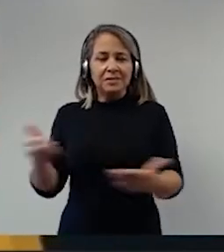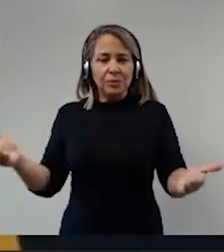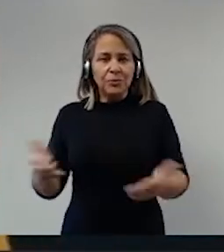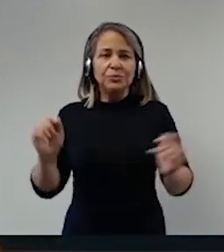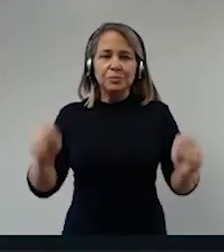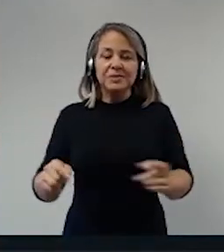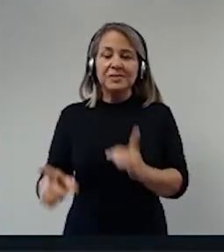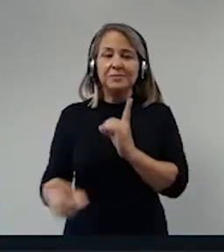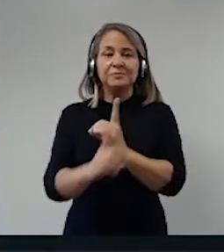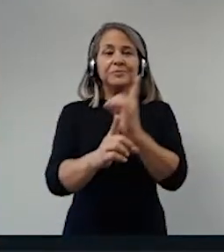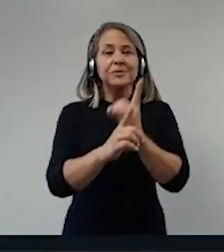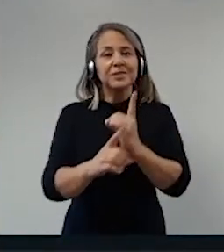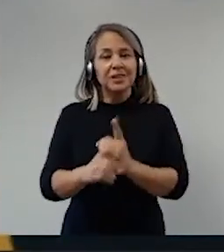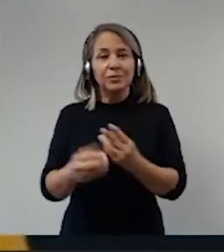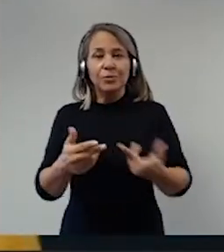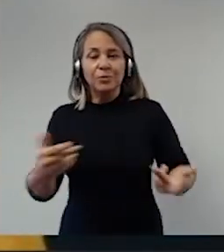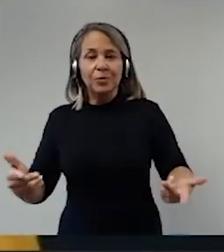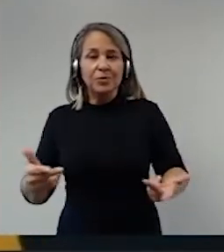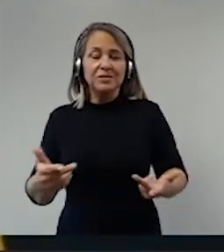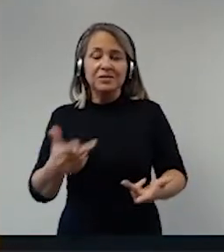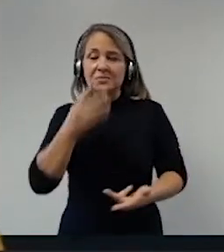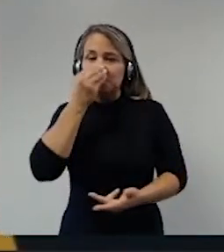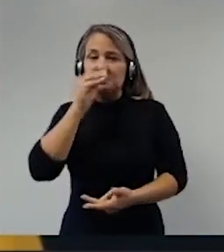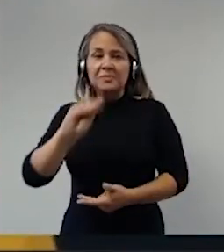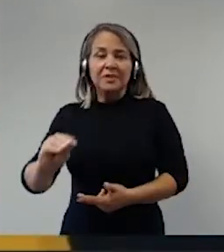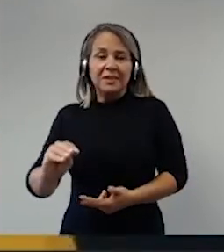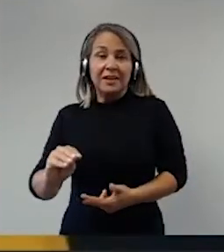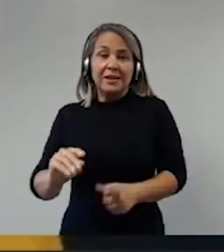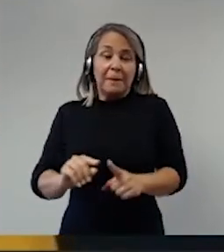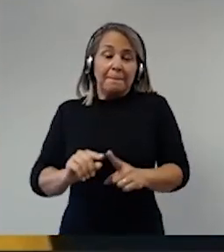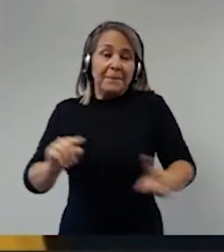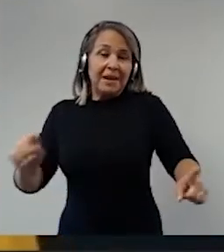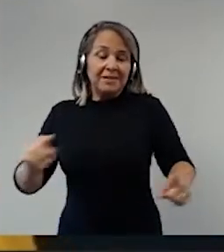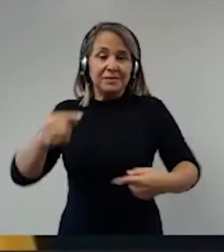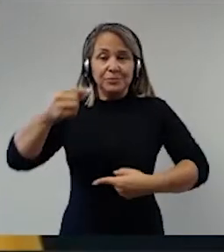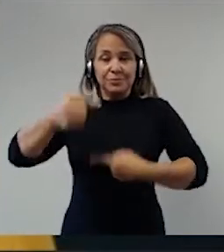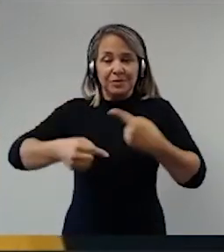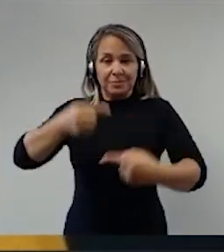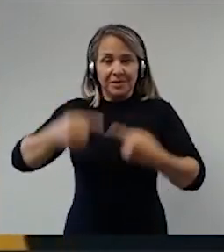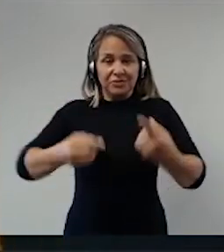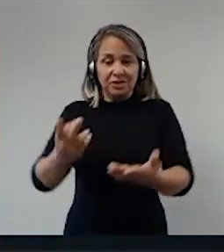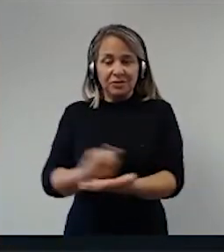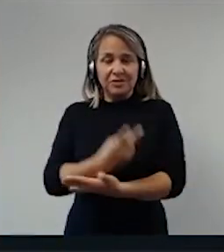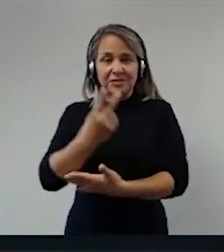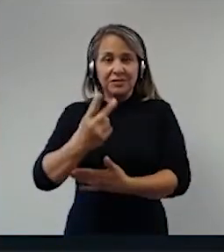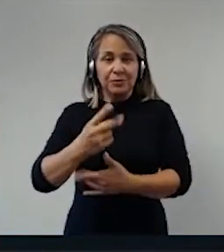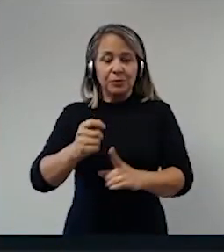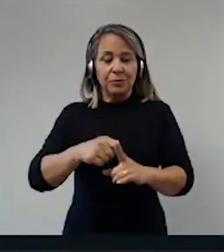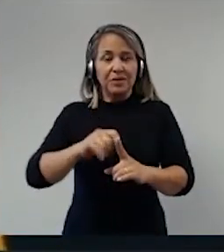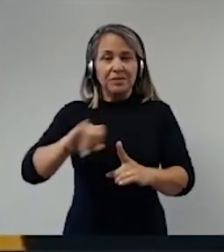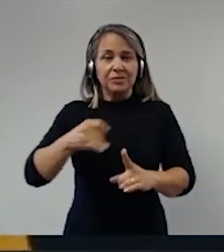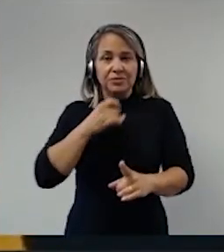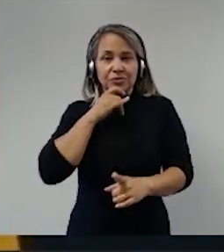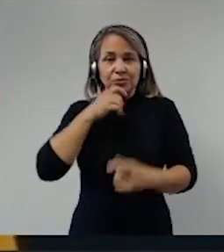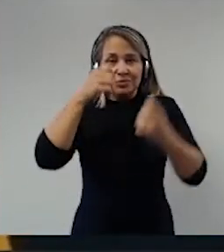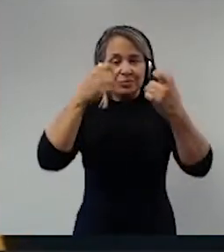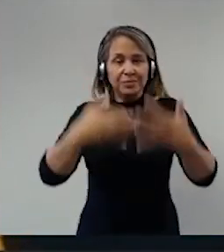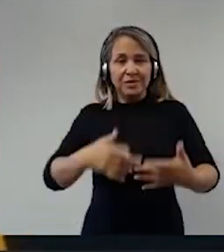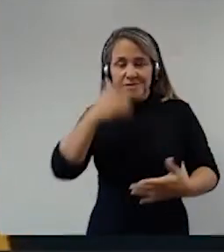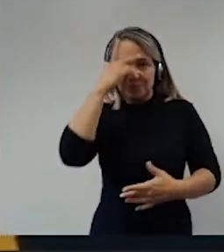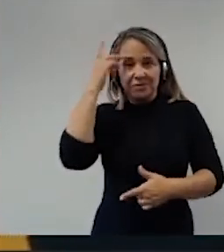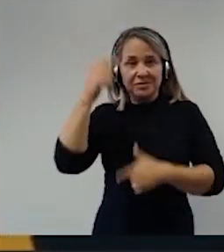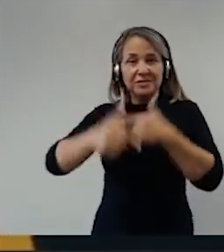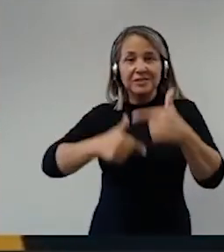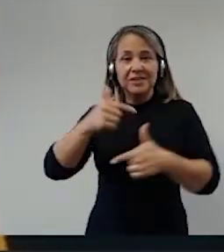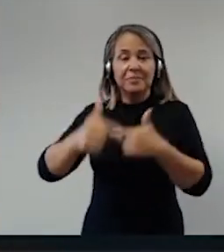ser identificadas, inclusive, como precarizadas. O grande debate que se fez agora no mês de julho sobre os trabalhadores